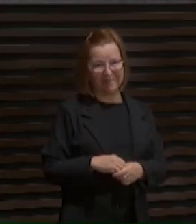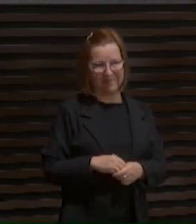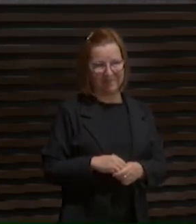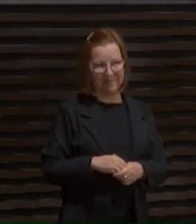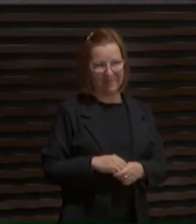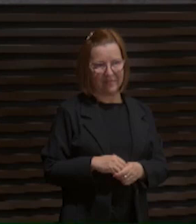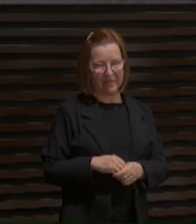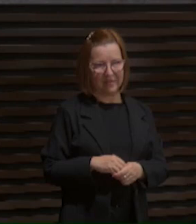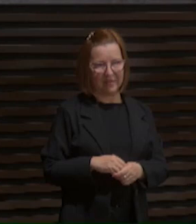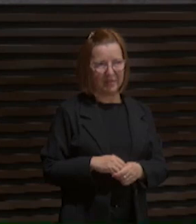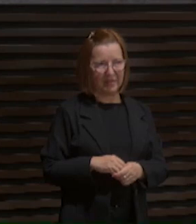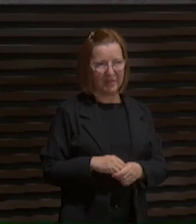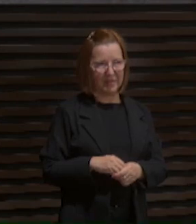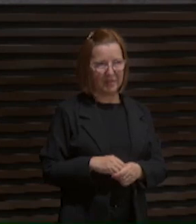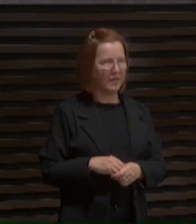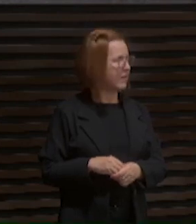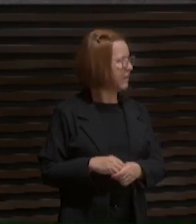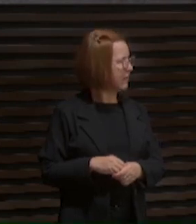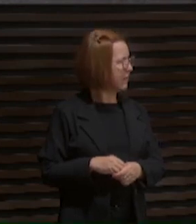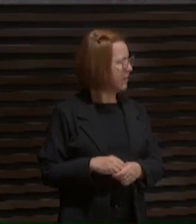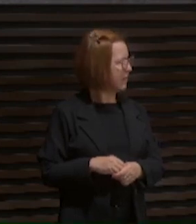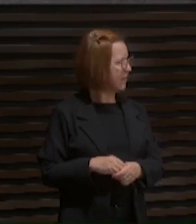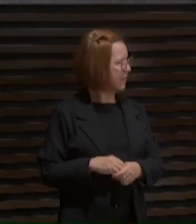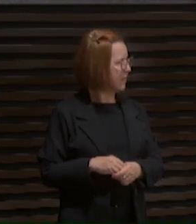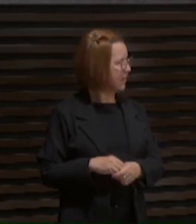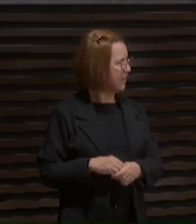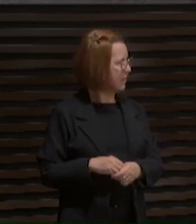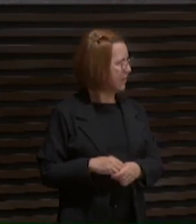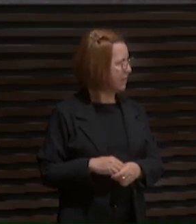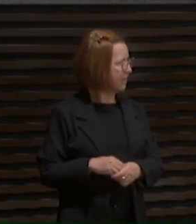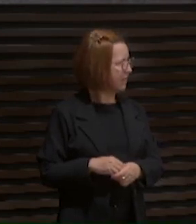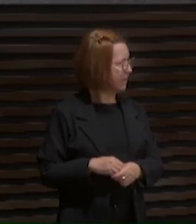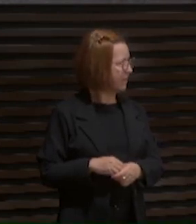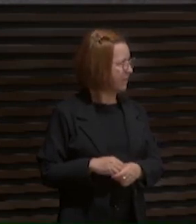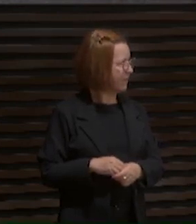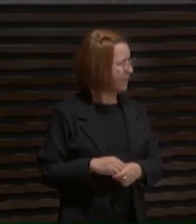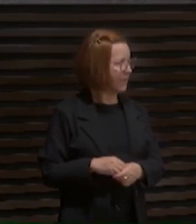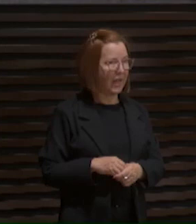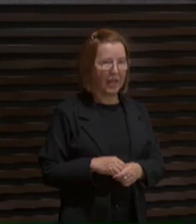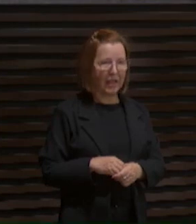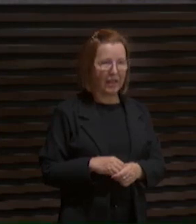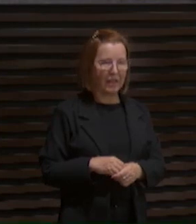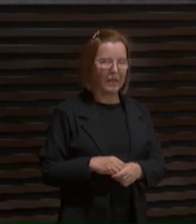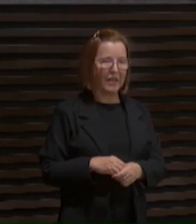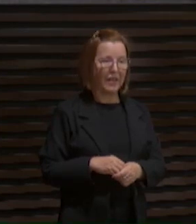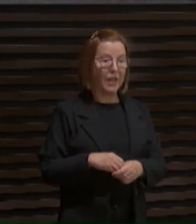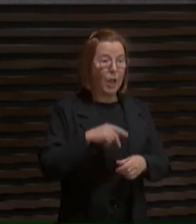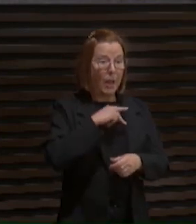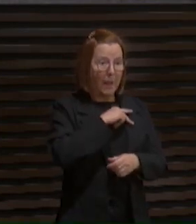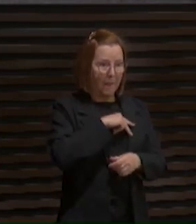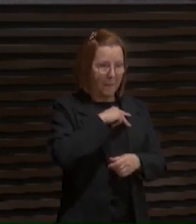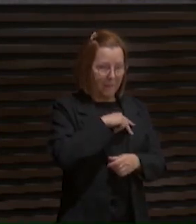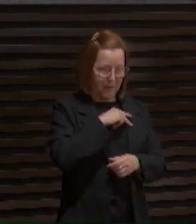Nós estamos lendo essa perícope, meus irmãos. É essa a intenção de Paulo quando ele diz que nós não estamos debaixo da lei, mas